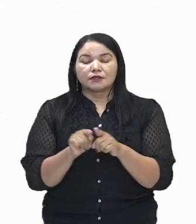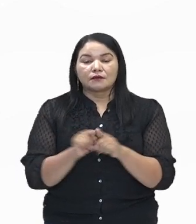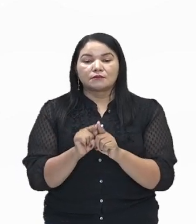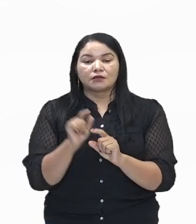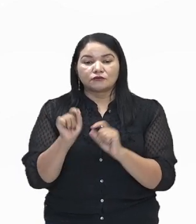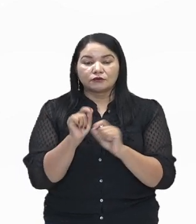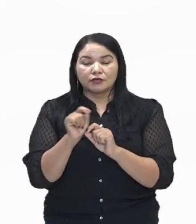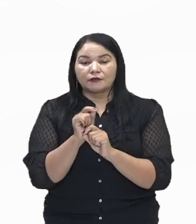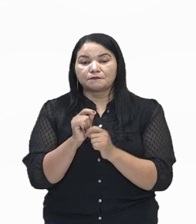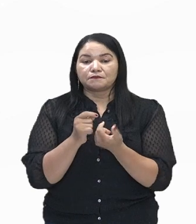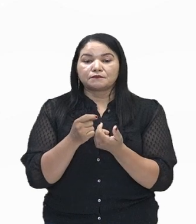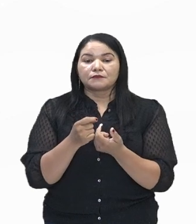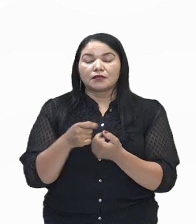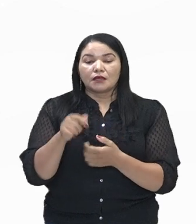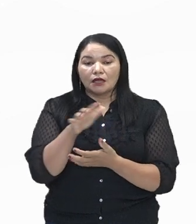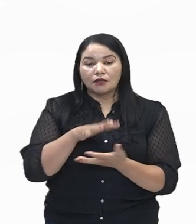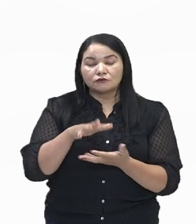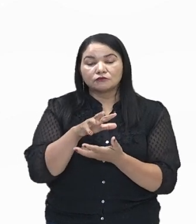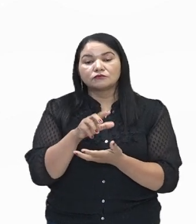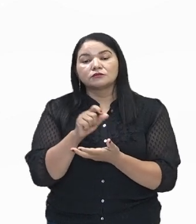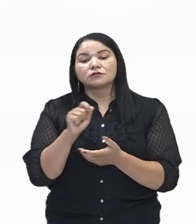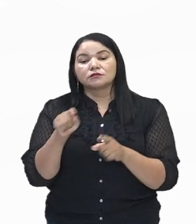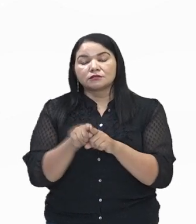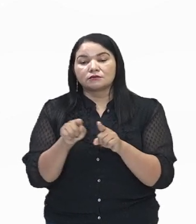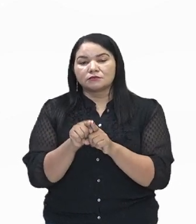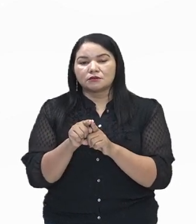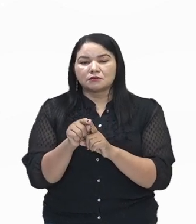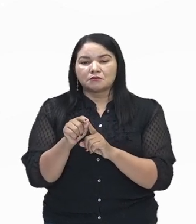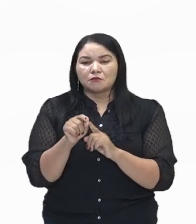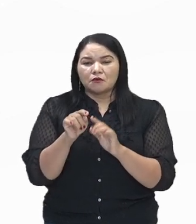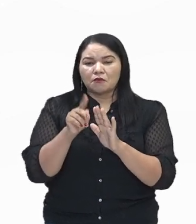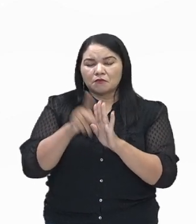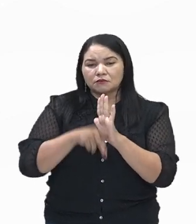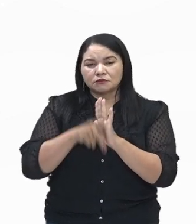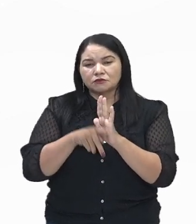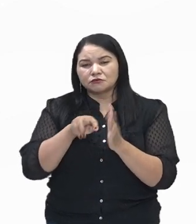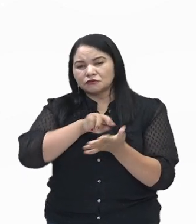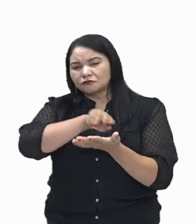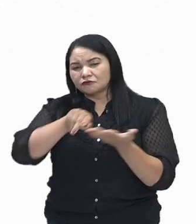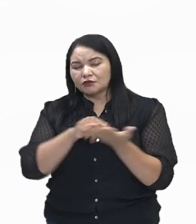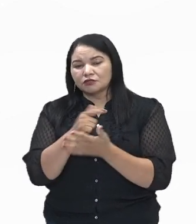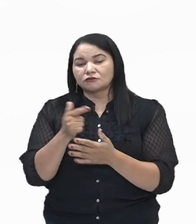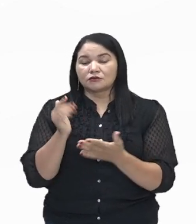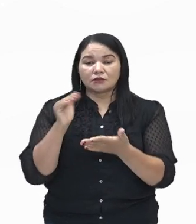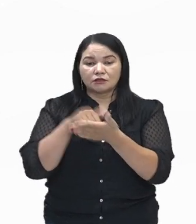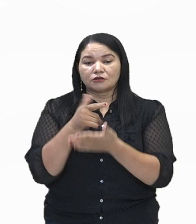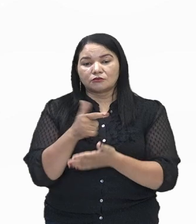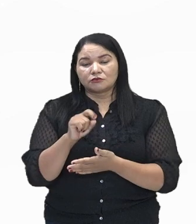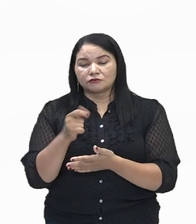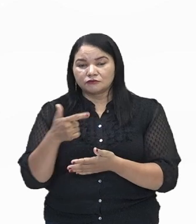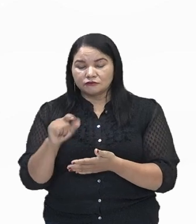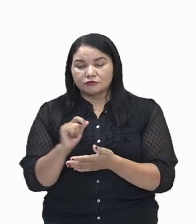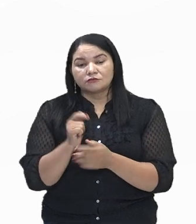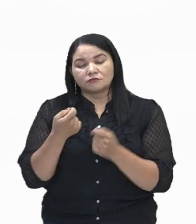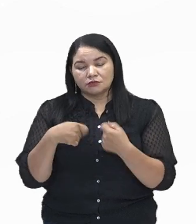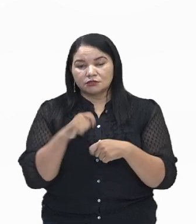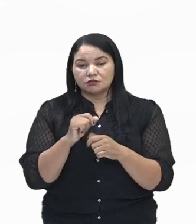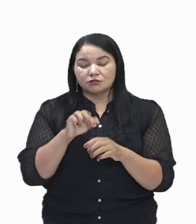planejamento nacional. Então note que são muitas implementações aí para estar cuidando do nosso